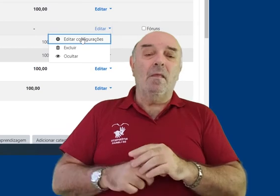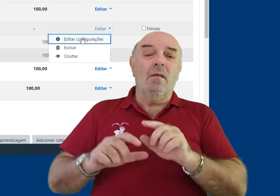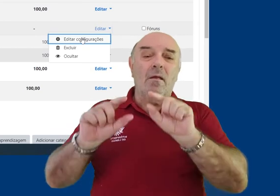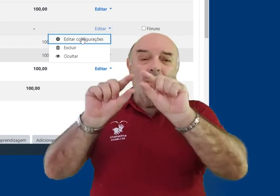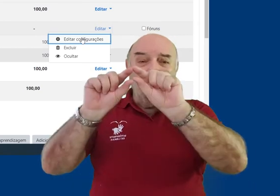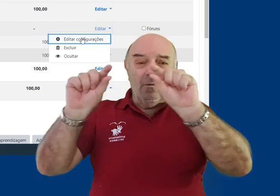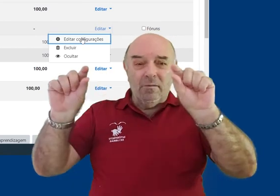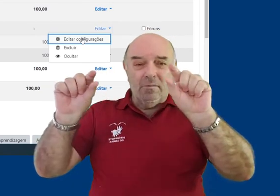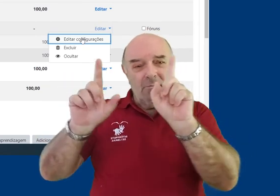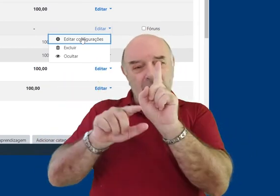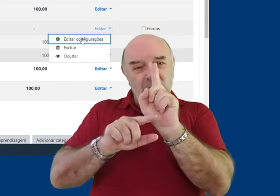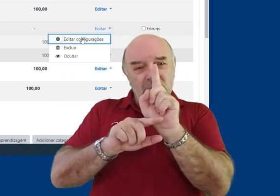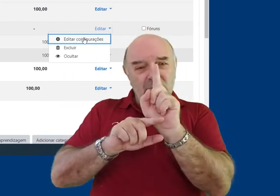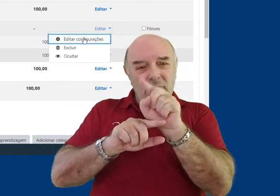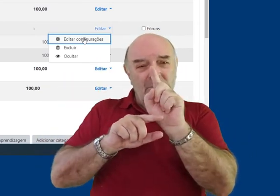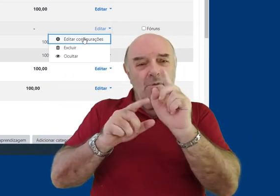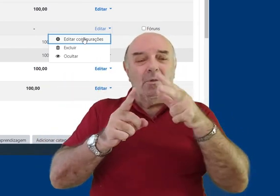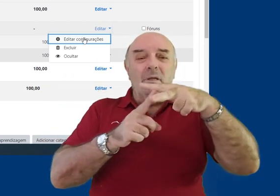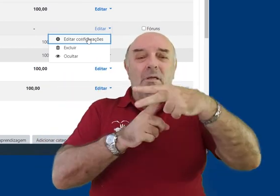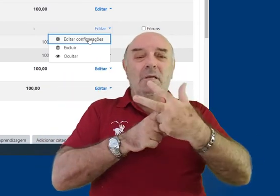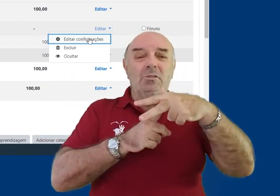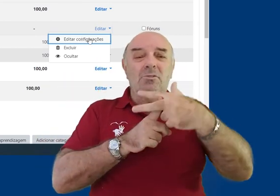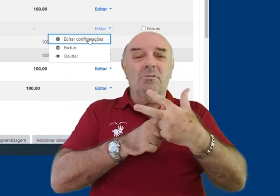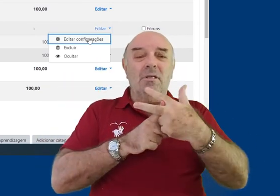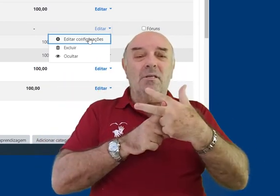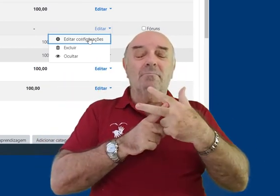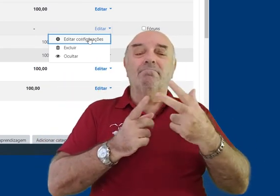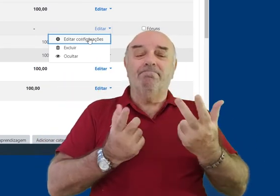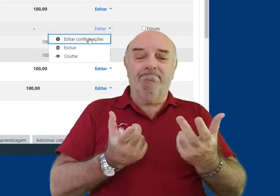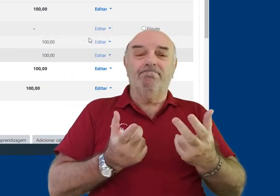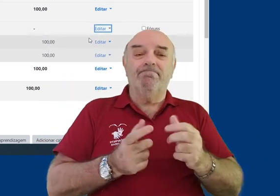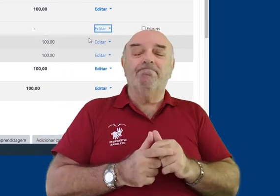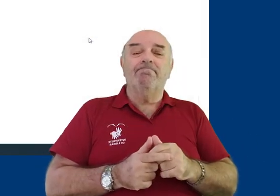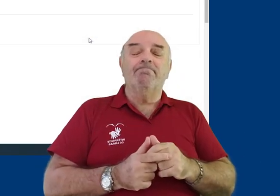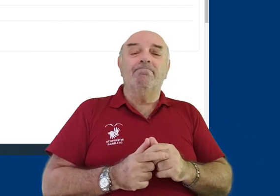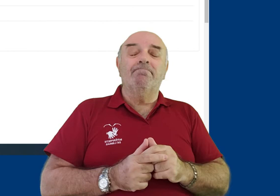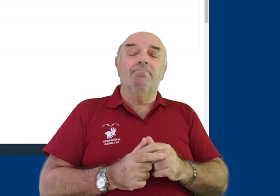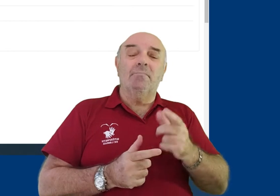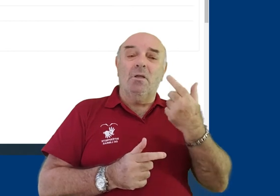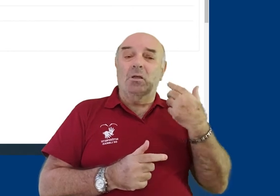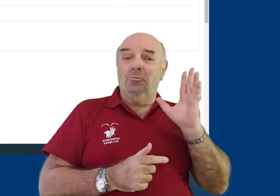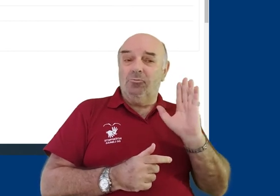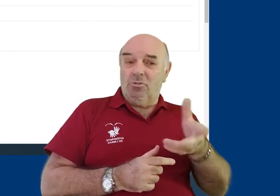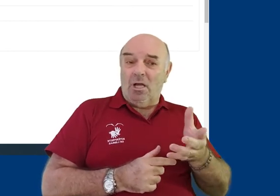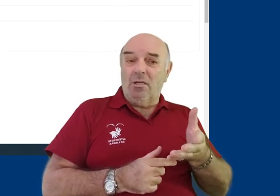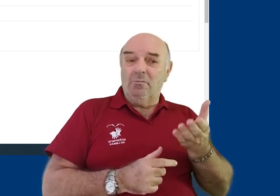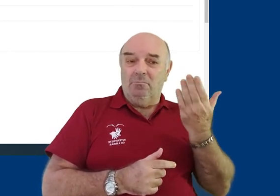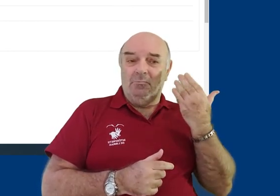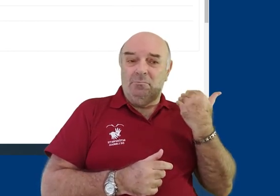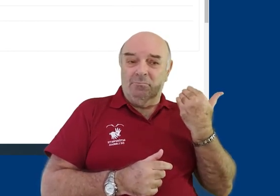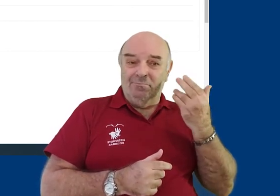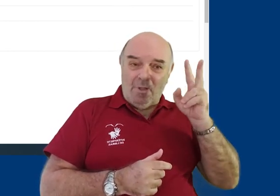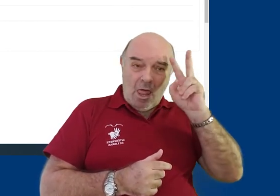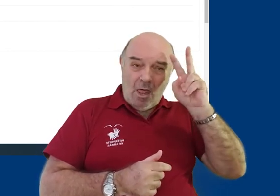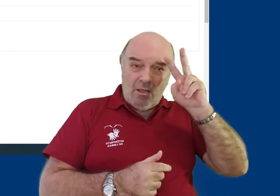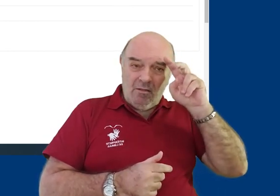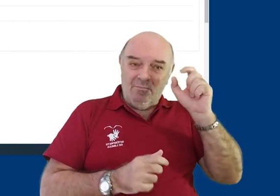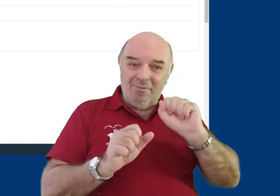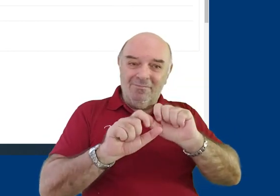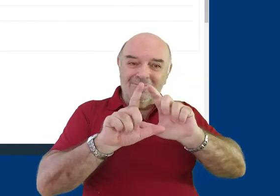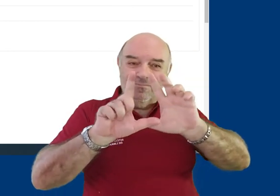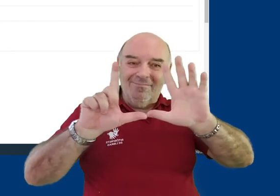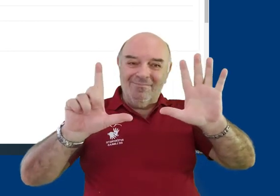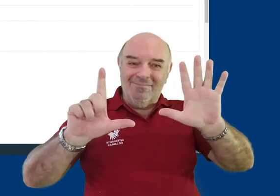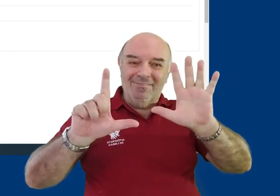e, no menu que se abre, posso escolher Editar configurações. Reparem que eu já estive nessa